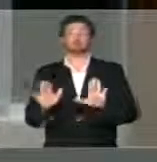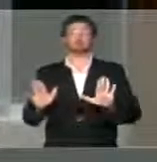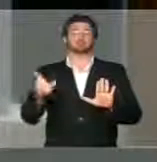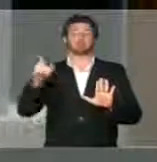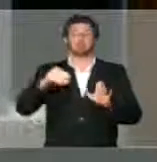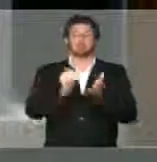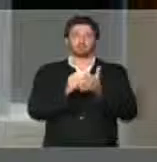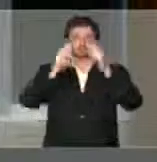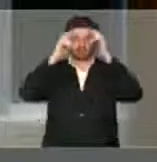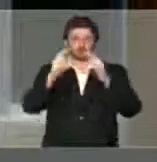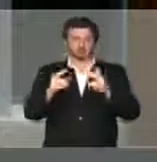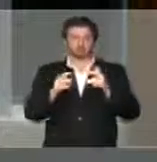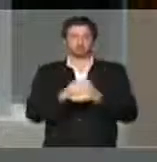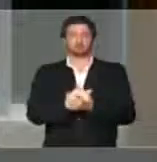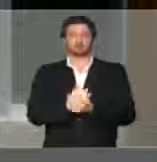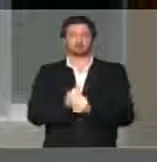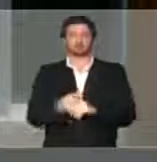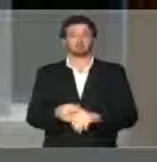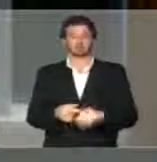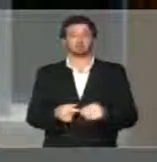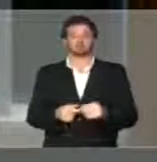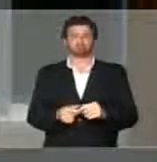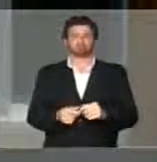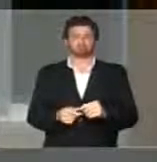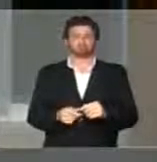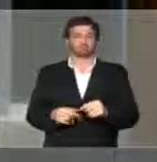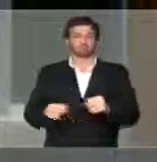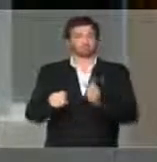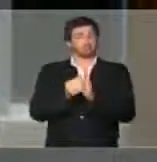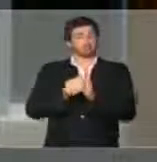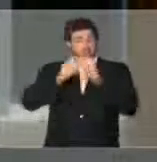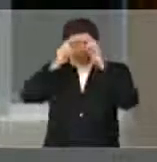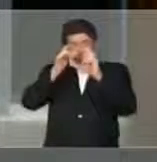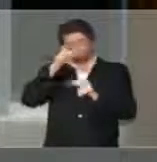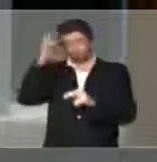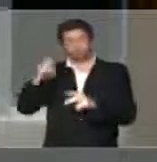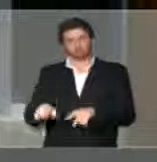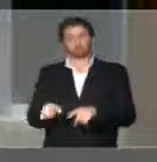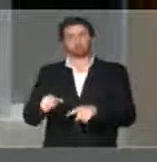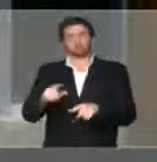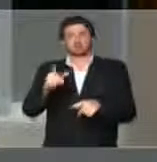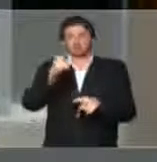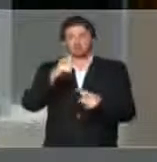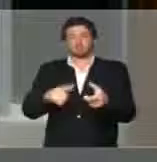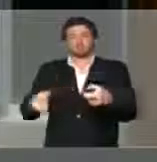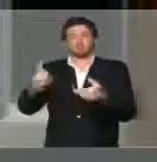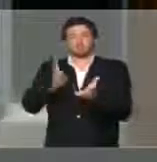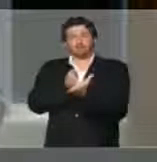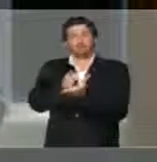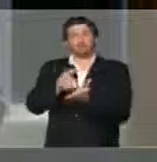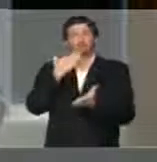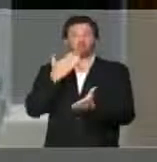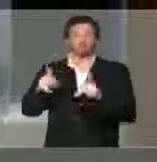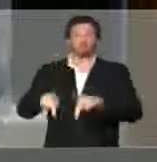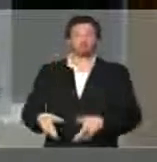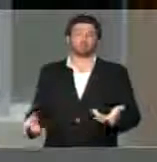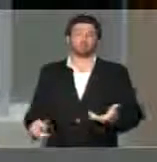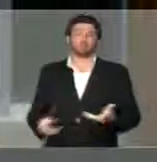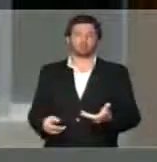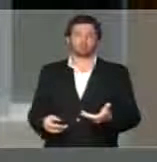um desrespeito ao consumidor de energia elétrica brasileiro. É uma deslealdade com o cidadão, com